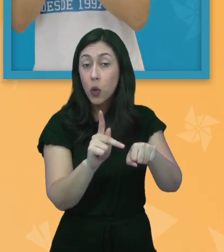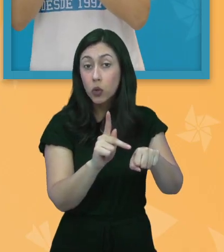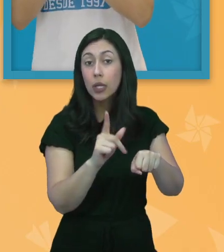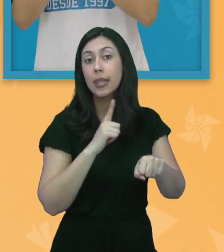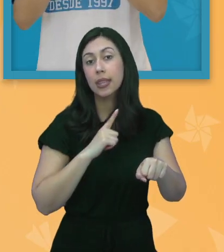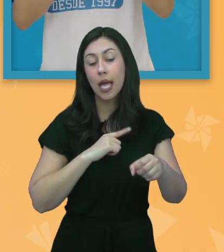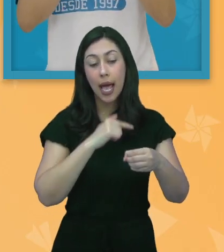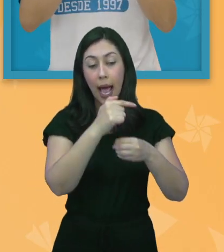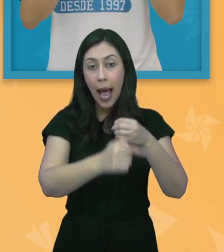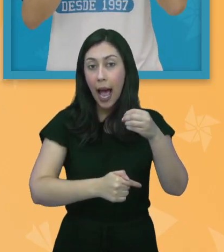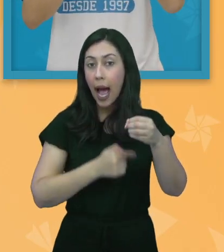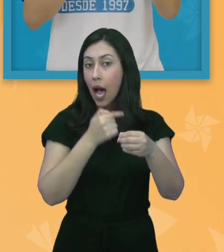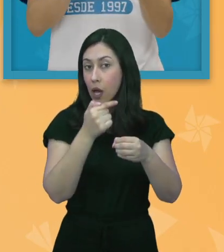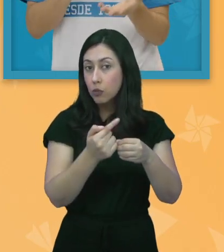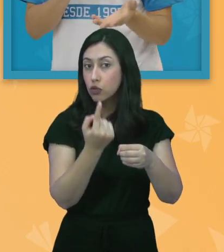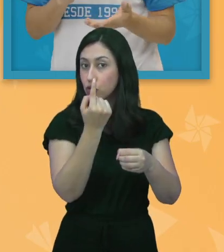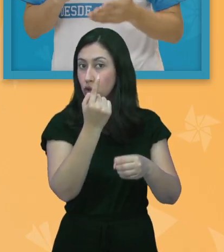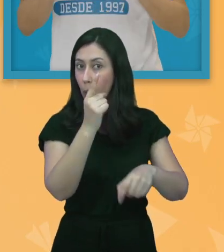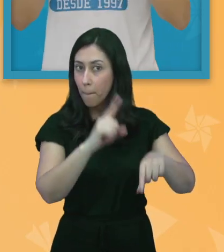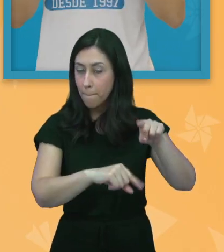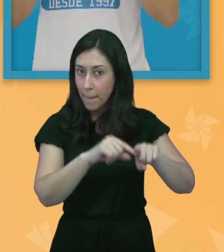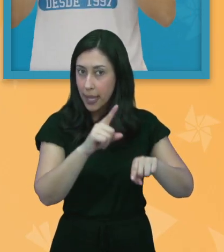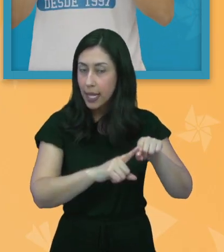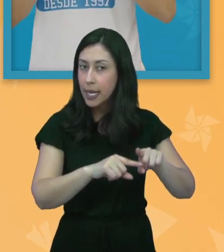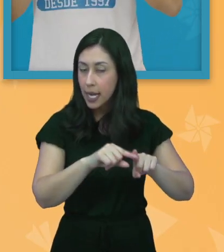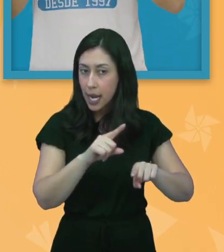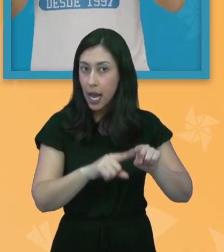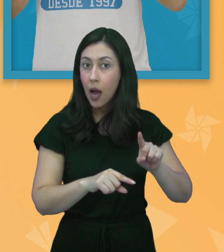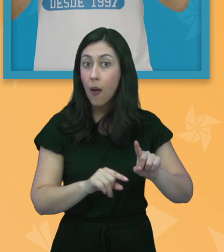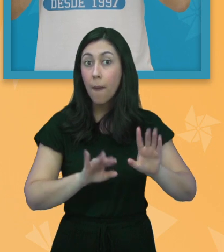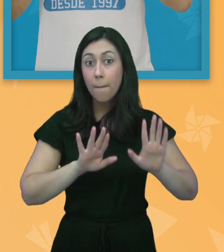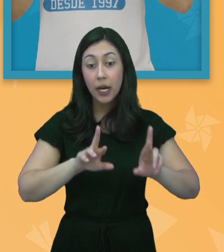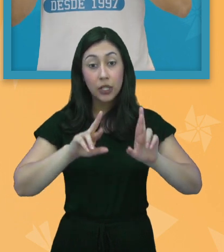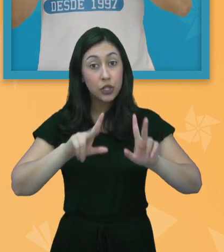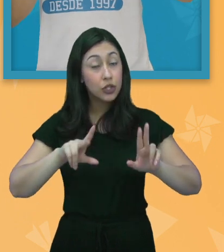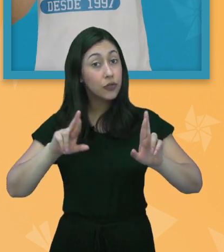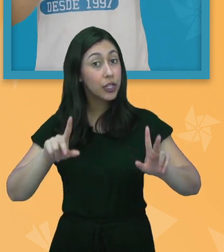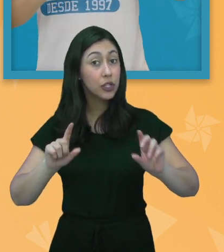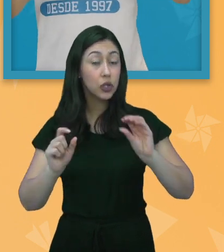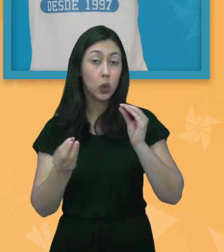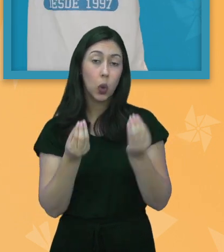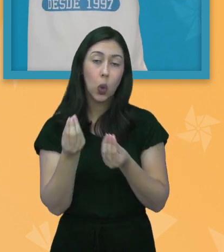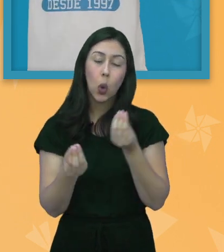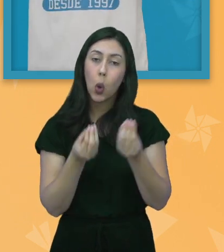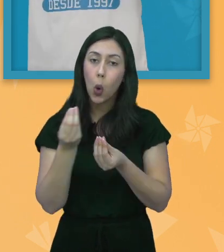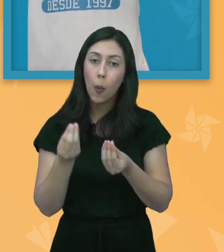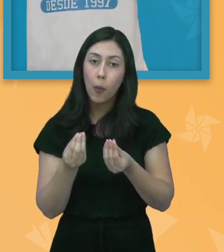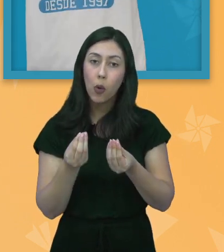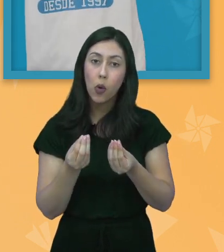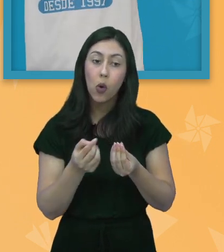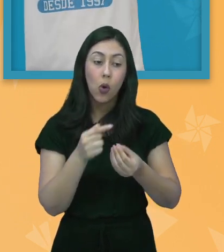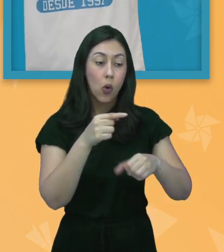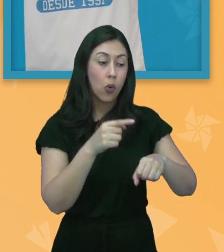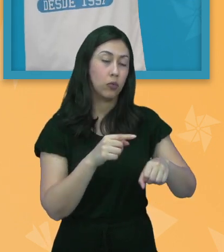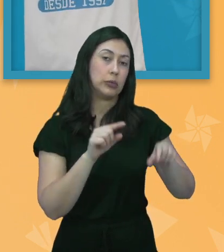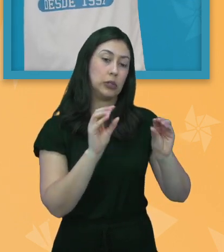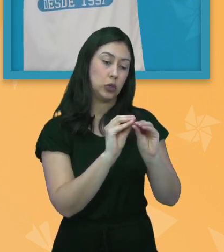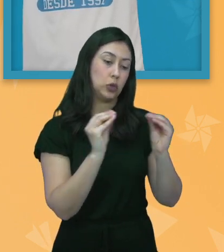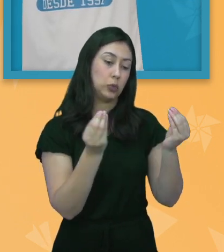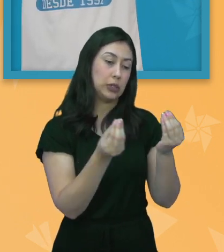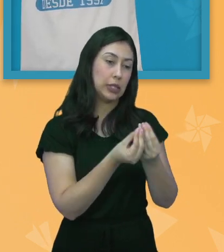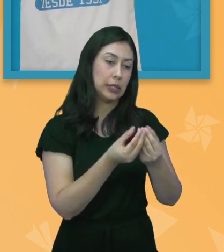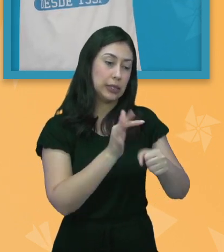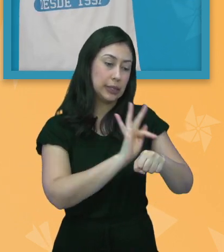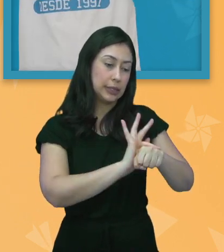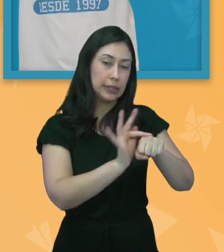substâncias compostas por átomos de um elemento e elas são diferenciadas em simples e compostas, onde simples é realmente